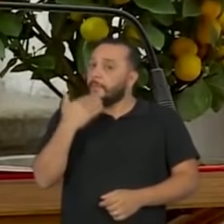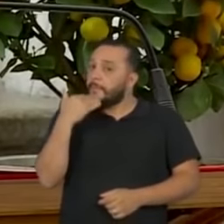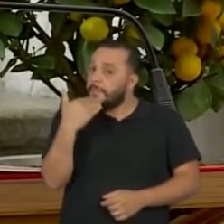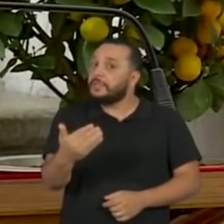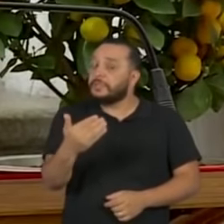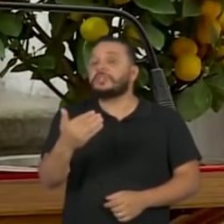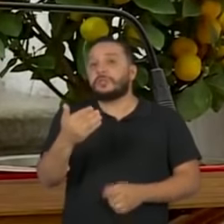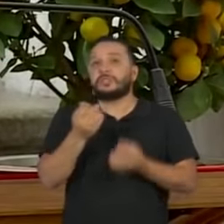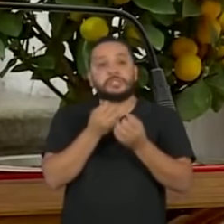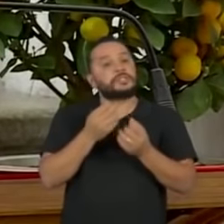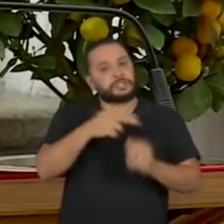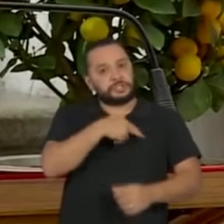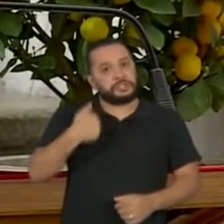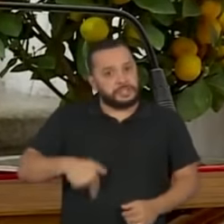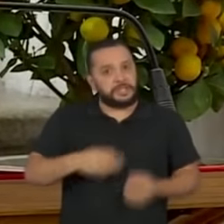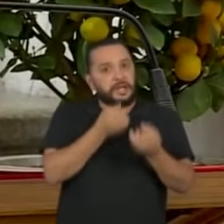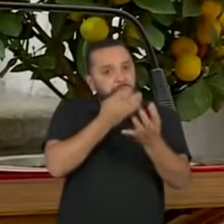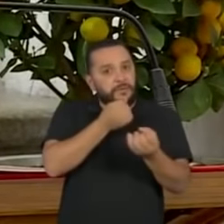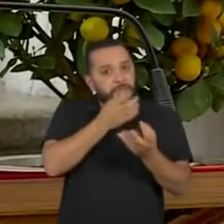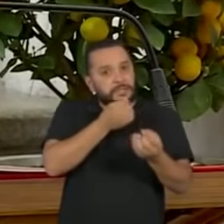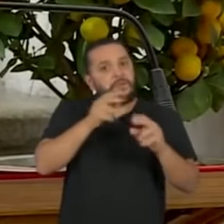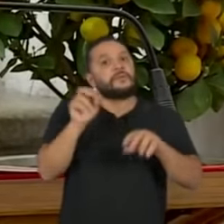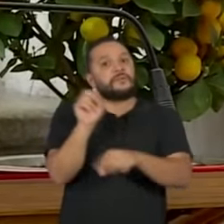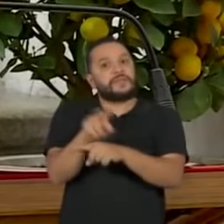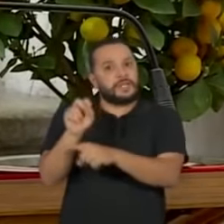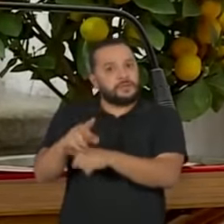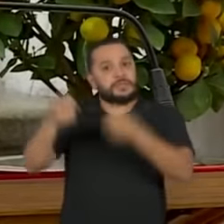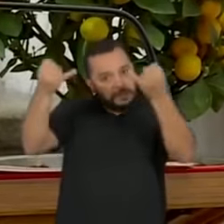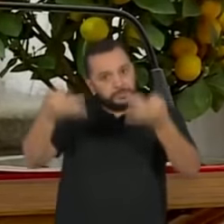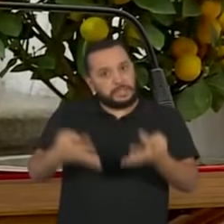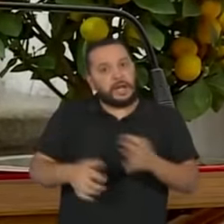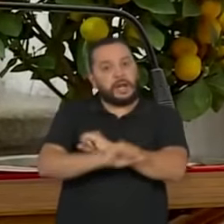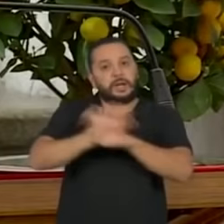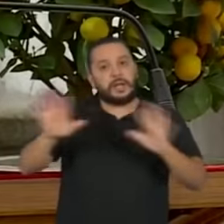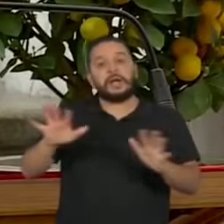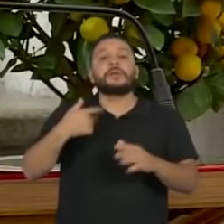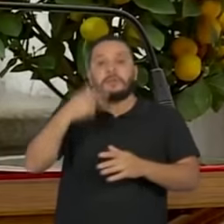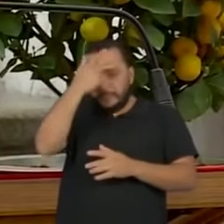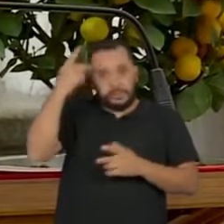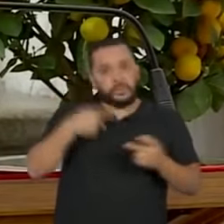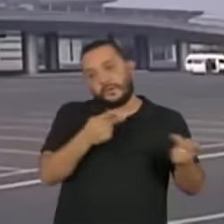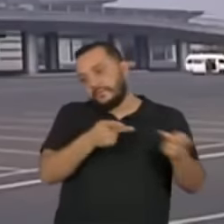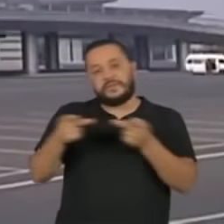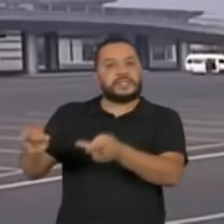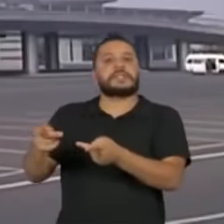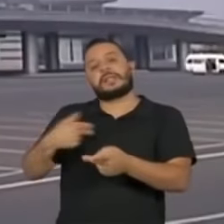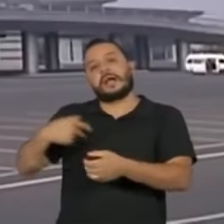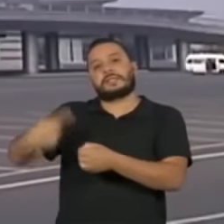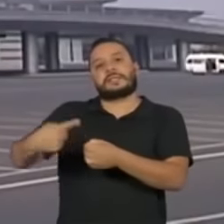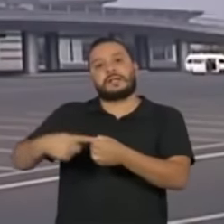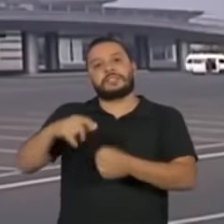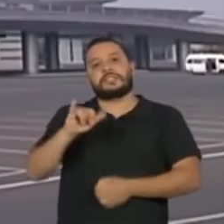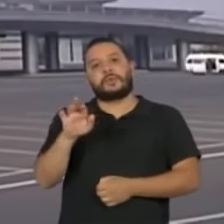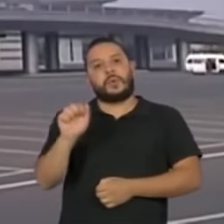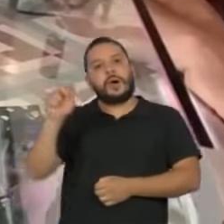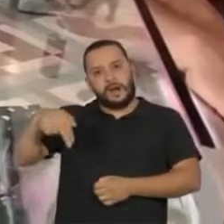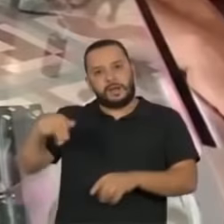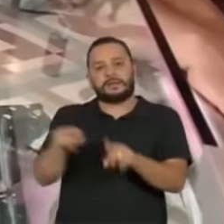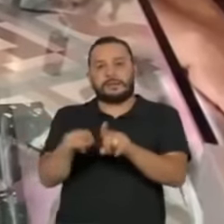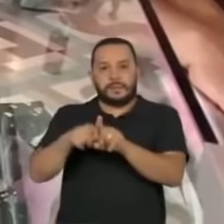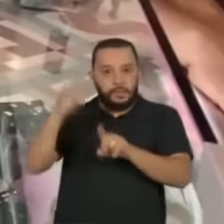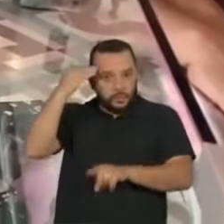divulgue mais informações sobre o vírus e proibiu grupos de turistas de visitarem a cidade de Wuhan. Mesma atitude da Coreia do